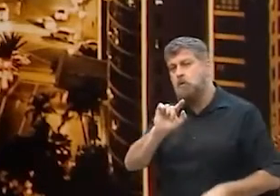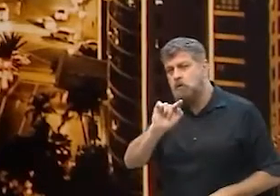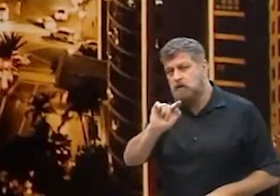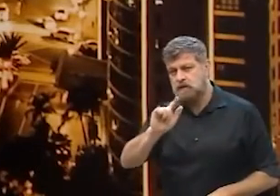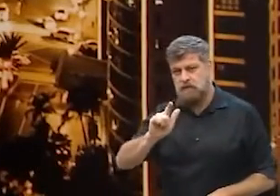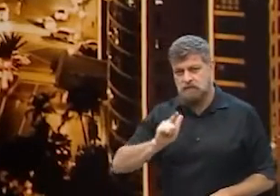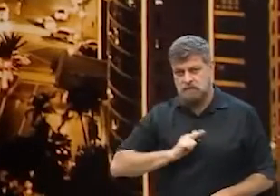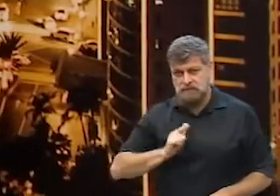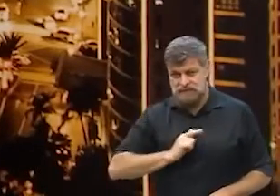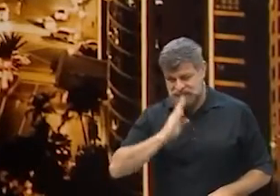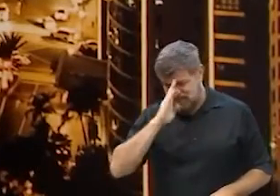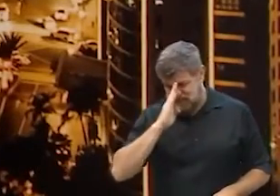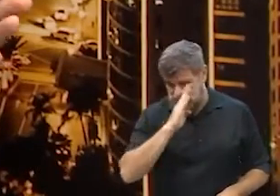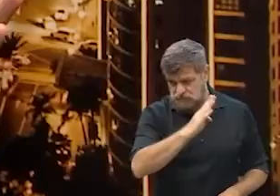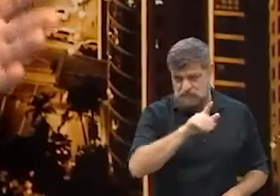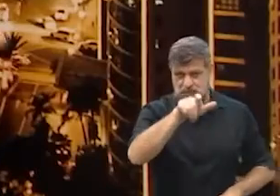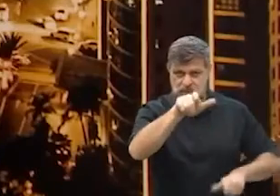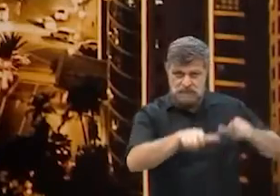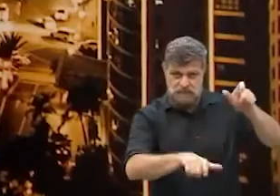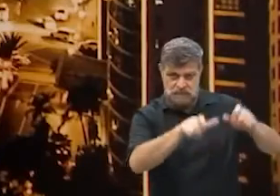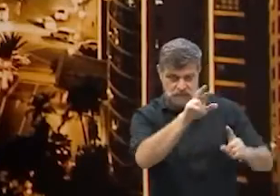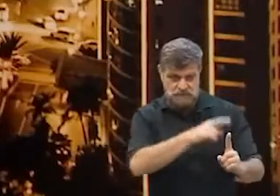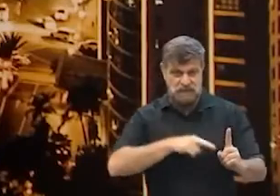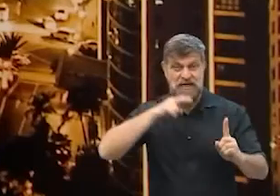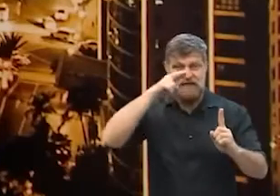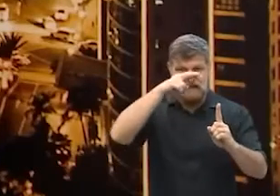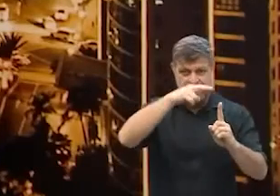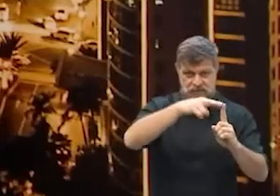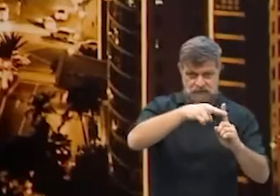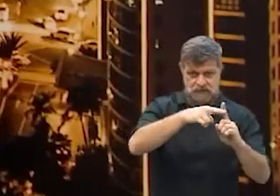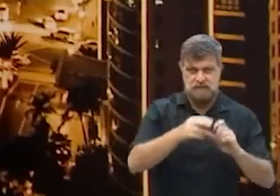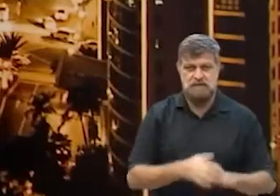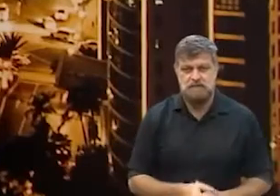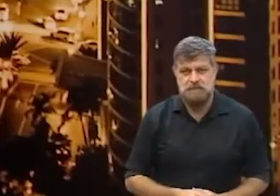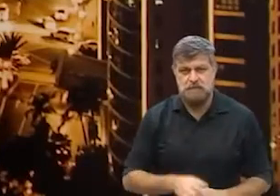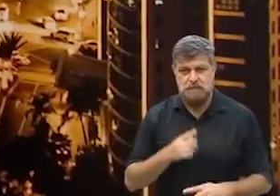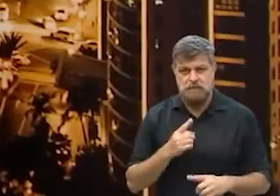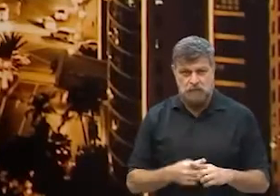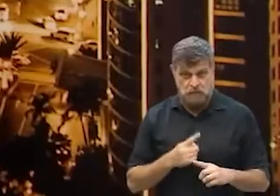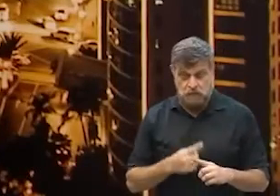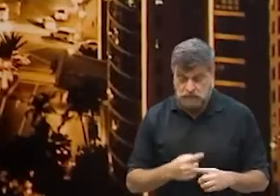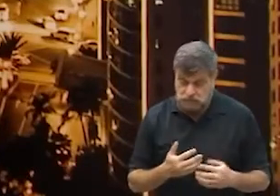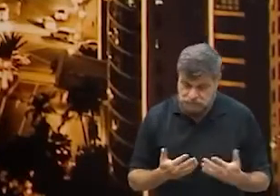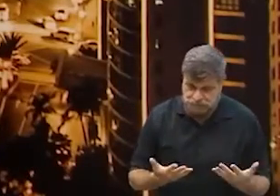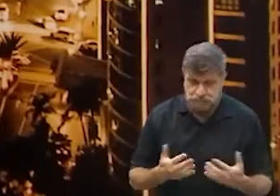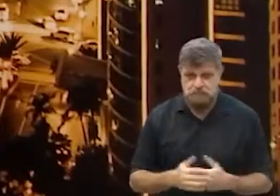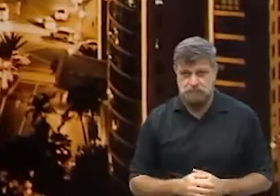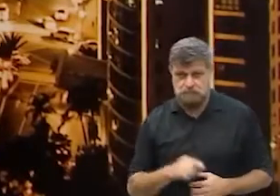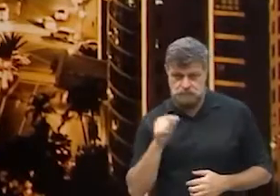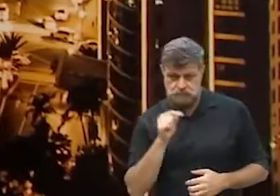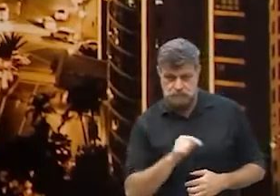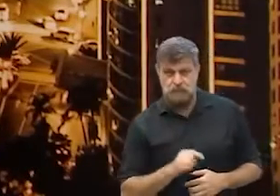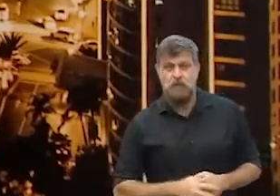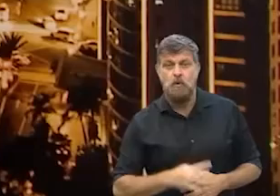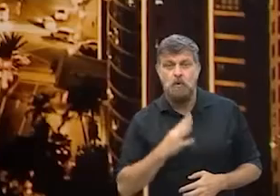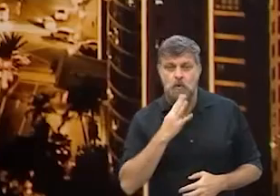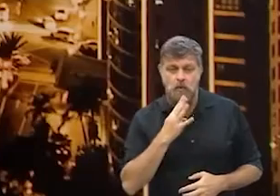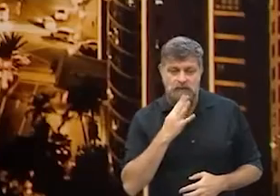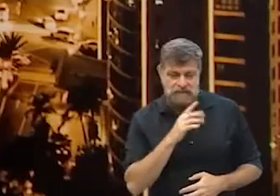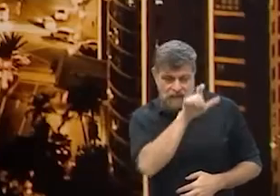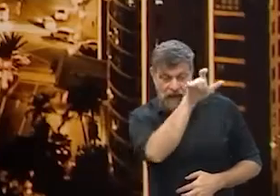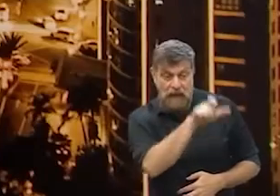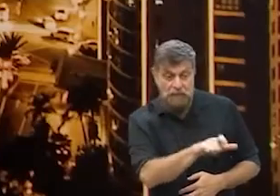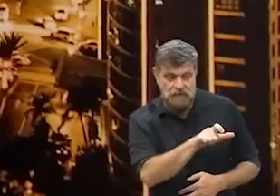me aproximar das principais pessoas de referência da cidade. Porque através disso, eles